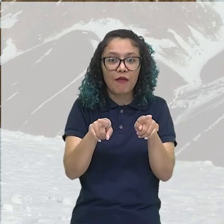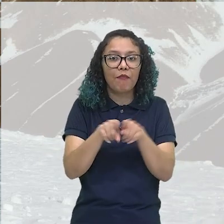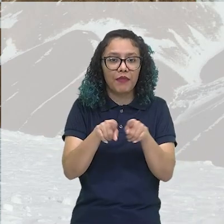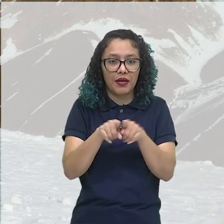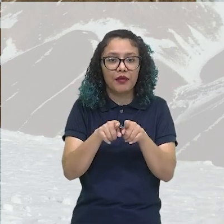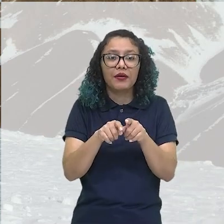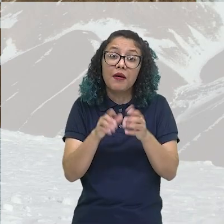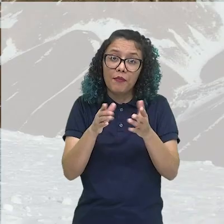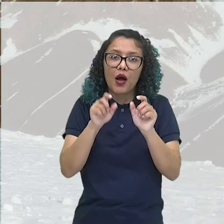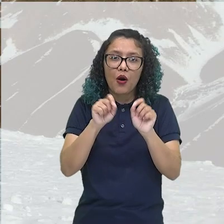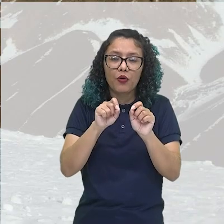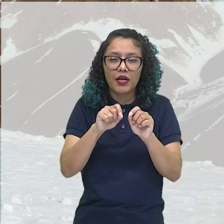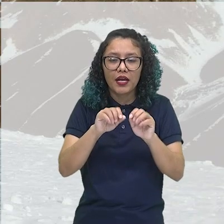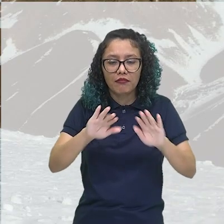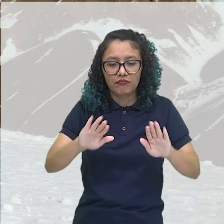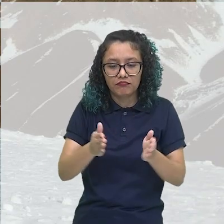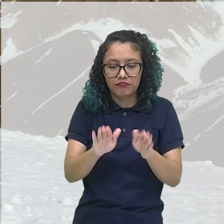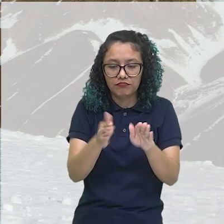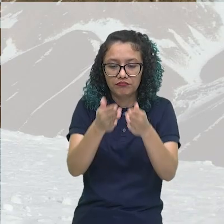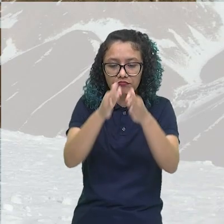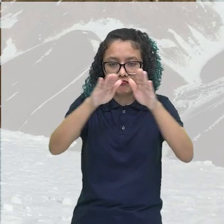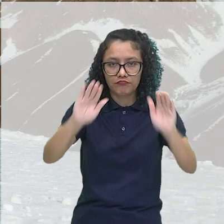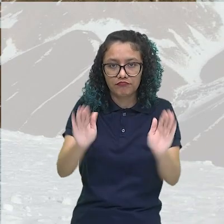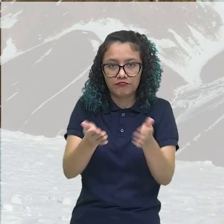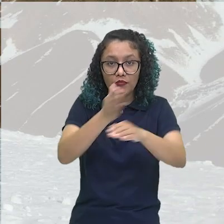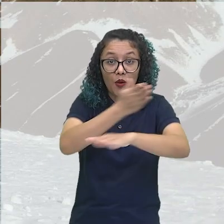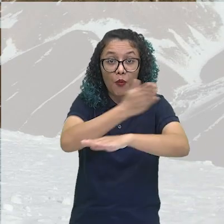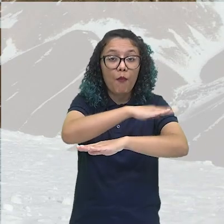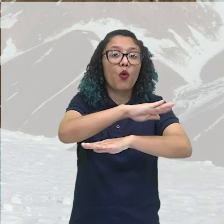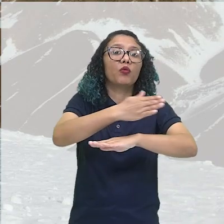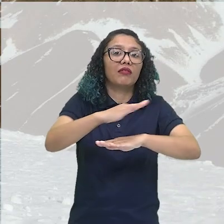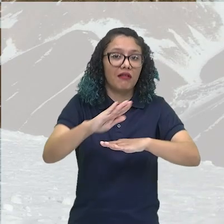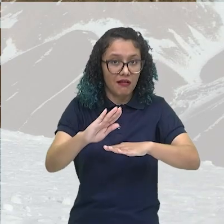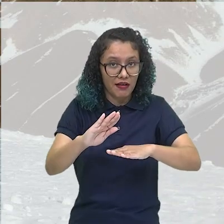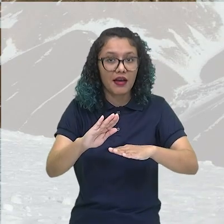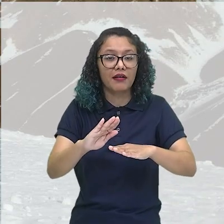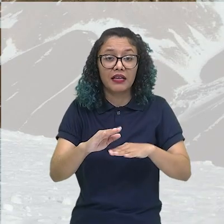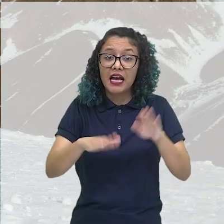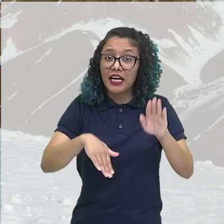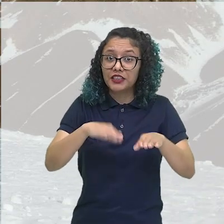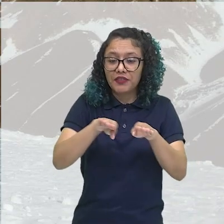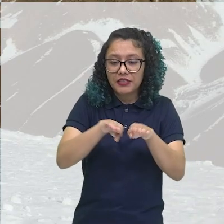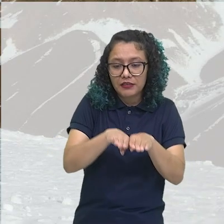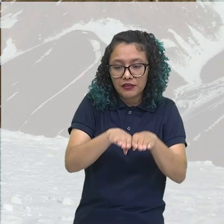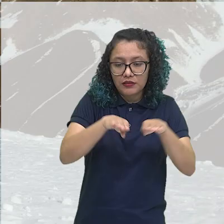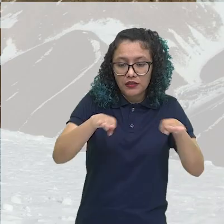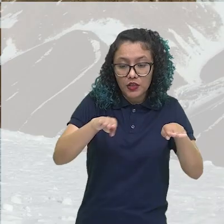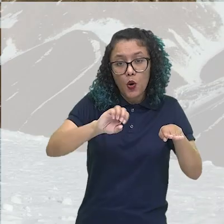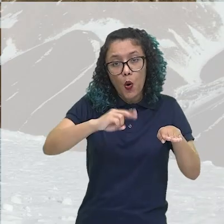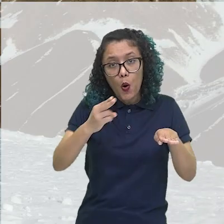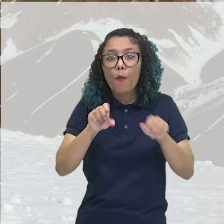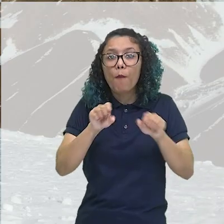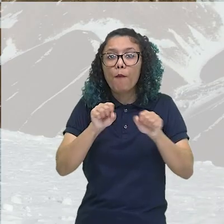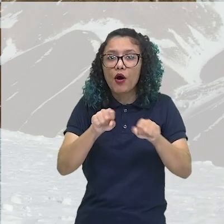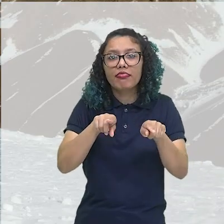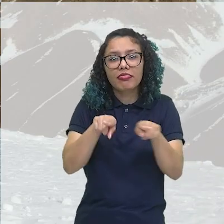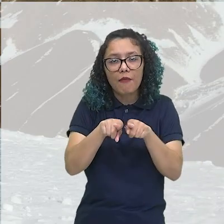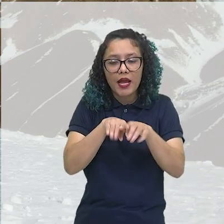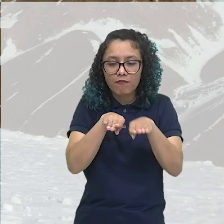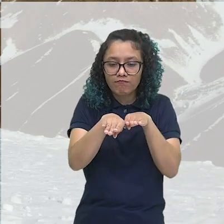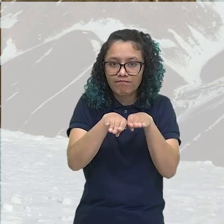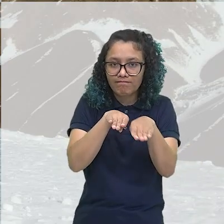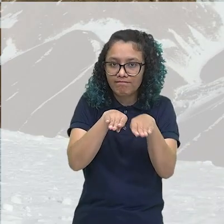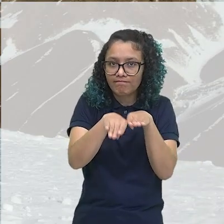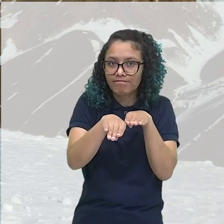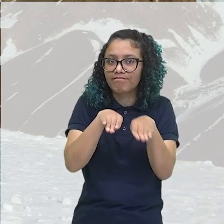disse, para surgir essas áreas montanhosas. Outras vezes se afastando ou deslizando umas sobre as